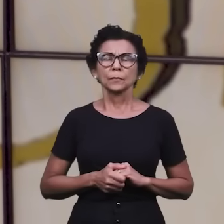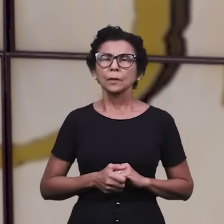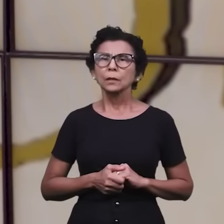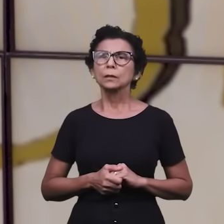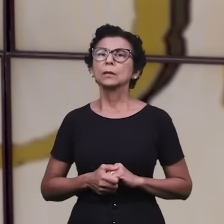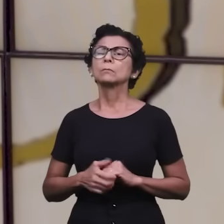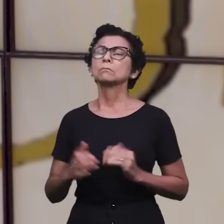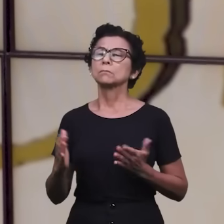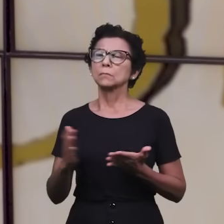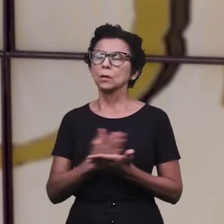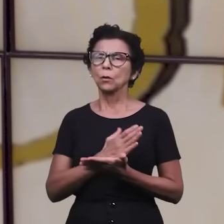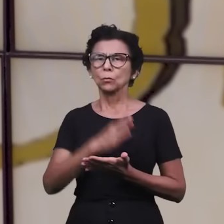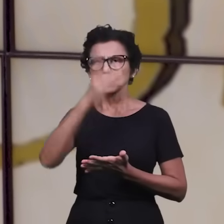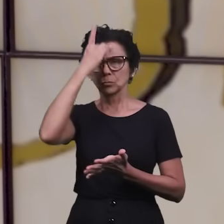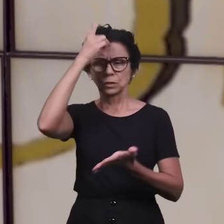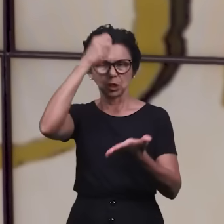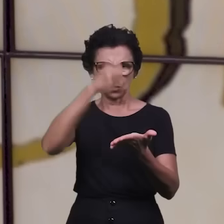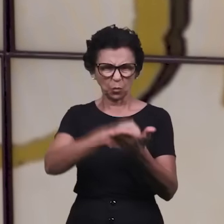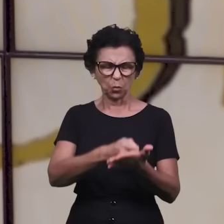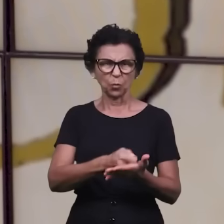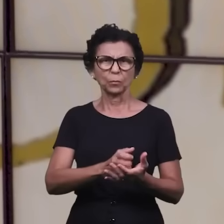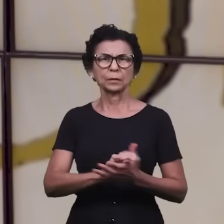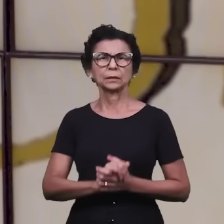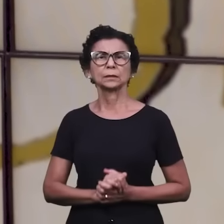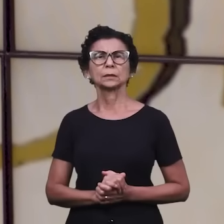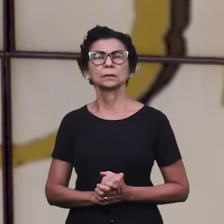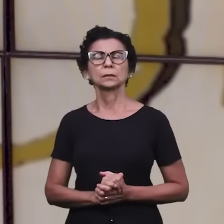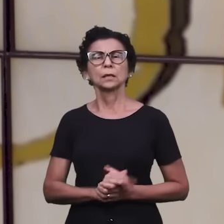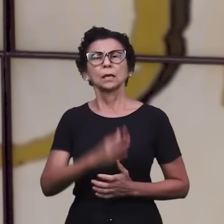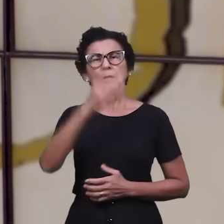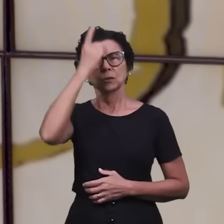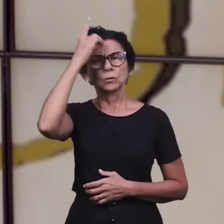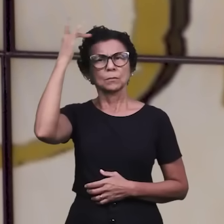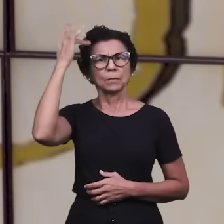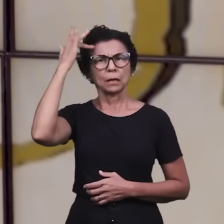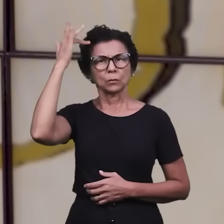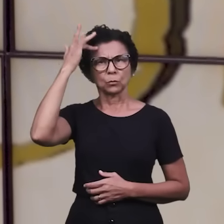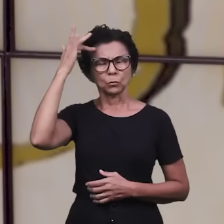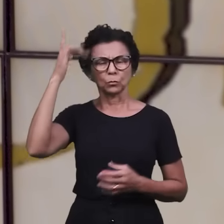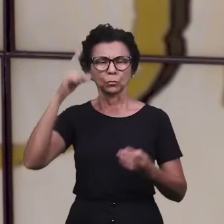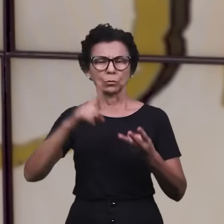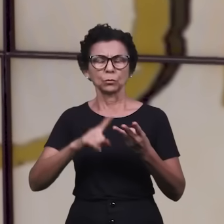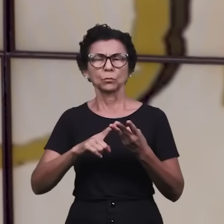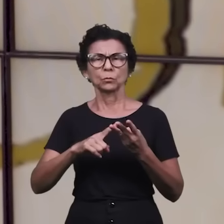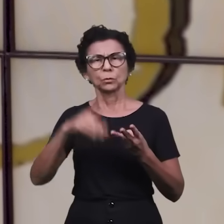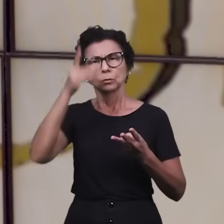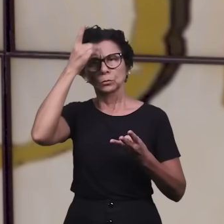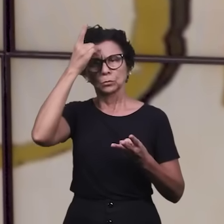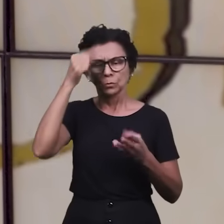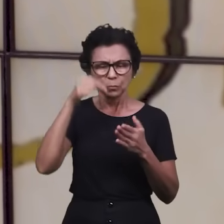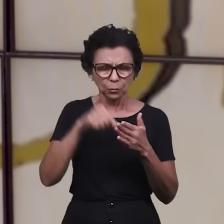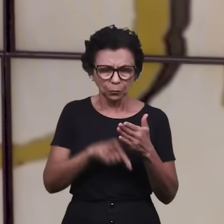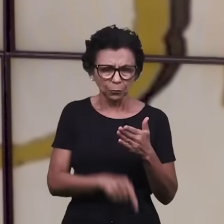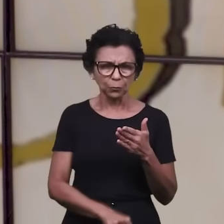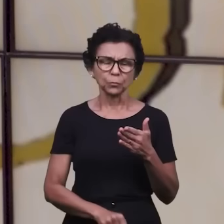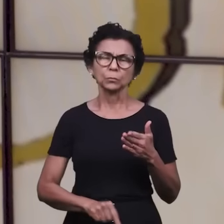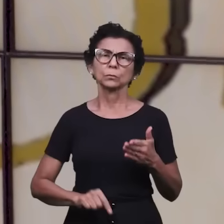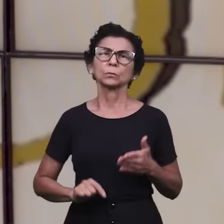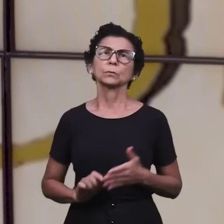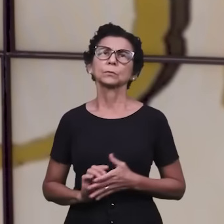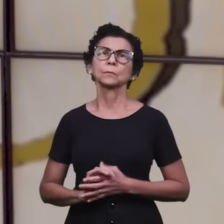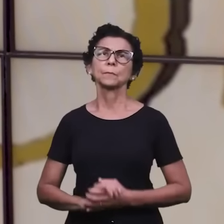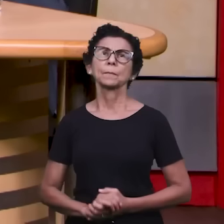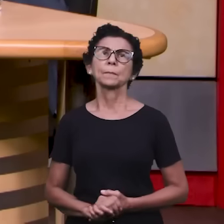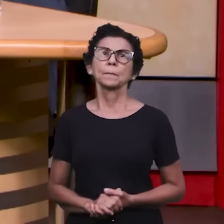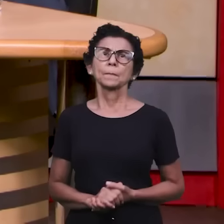dons que estão se cumprindo, dons que estão maduros, dons que estão com profundidade, pode levar... O